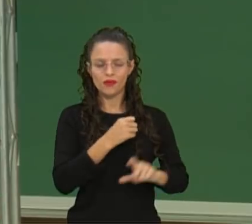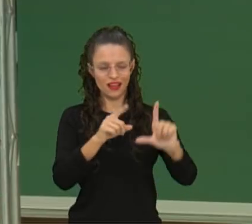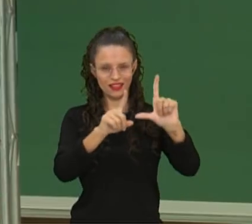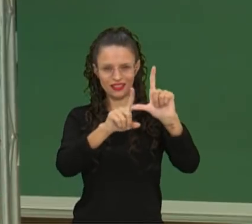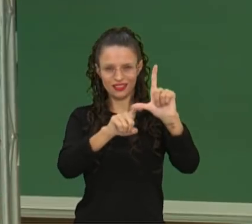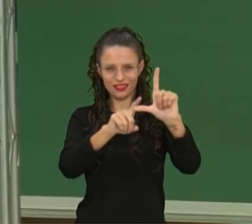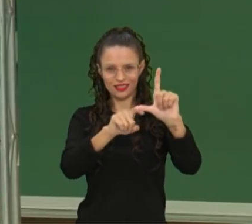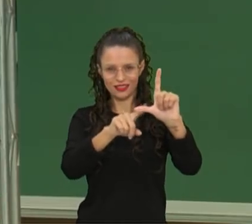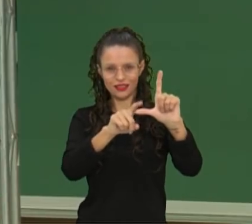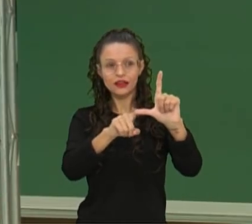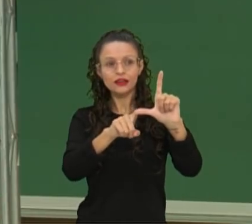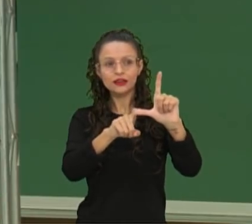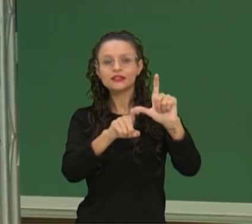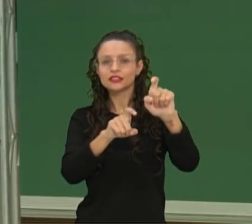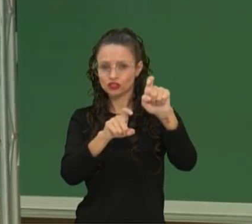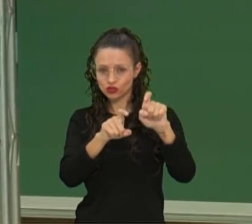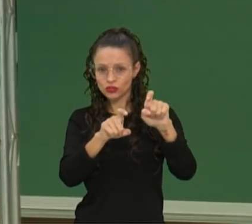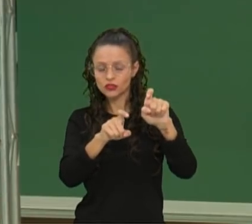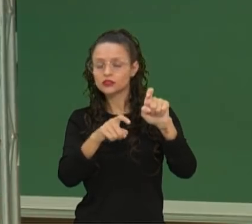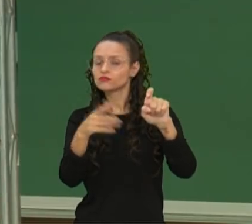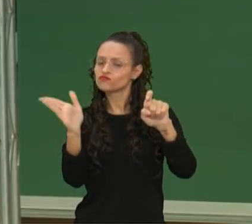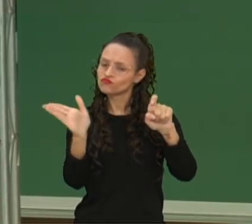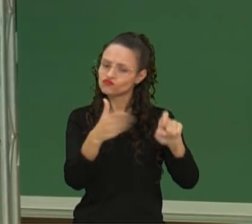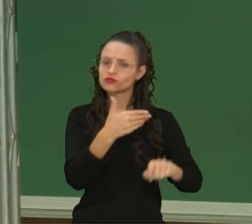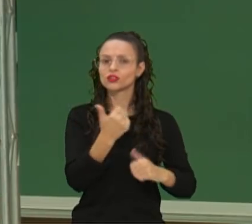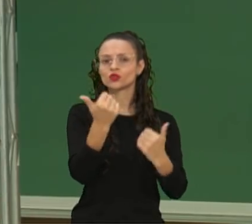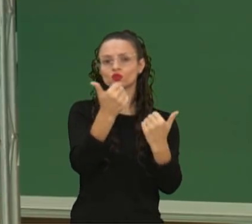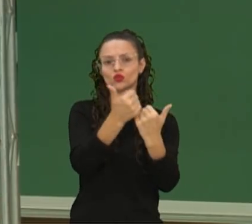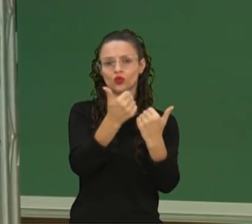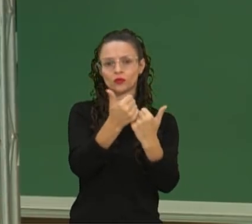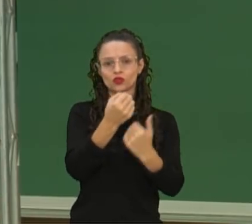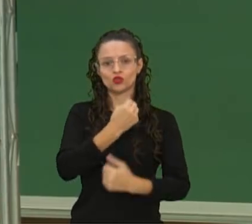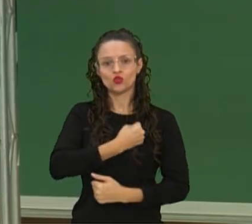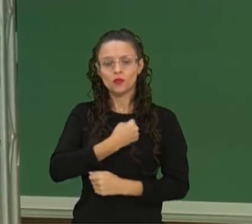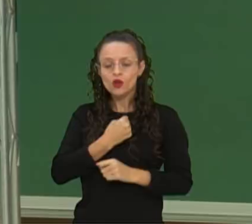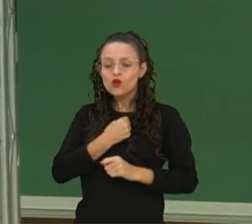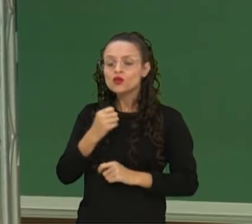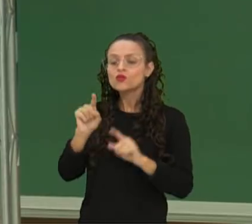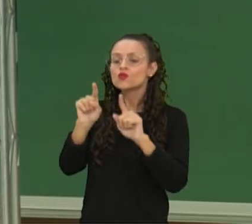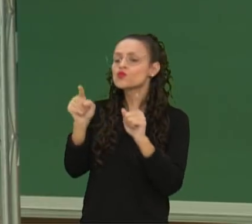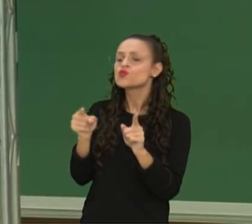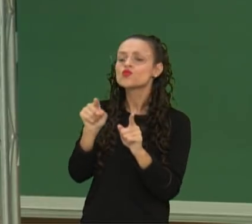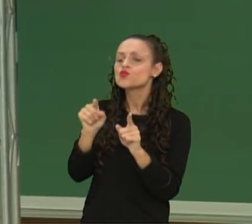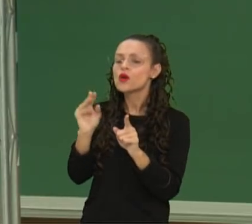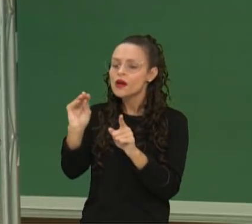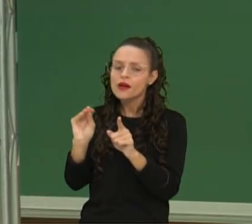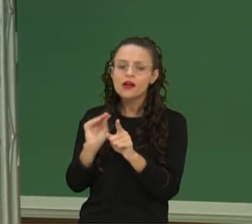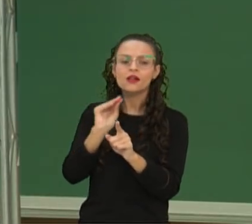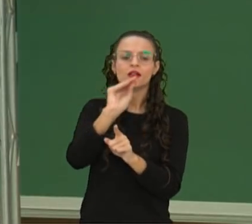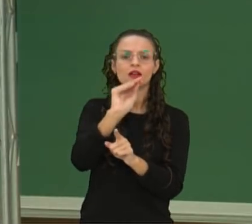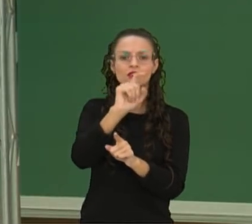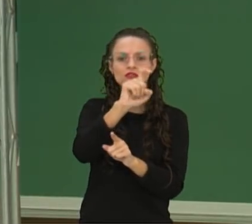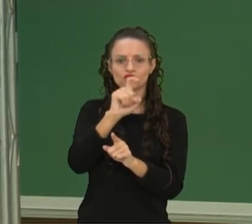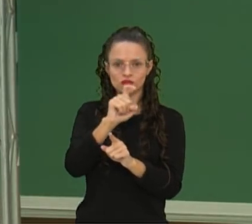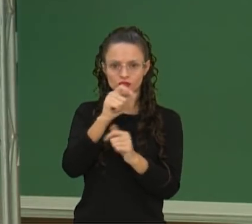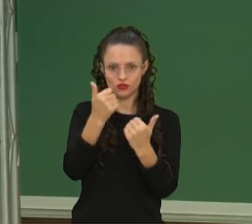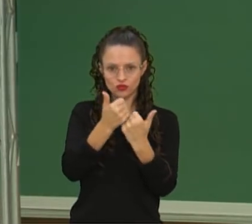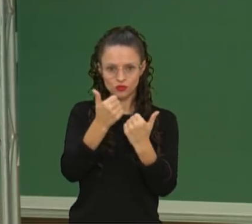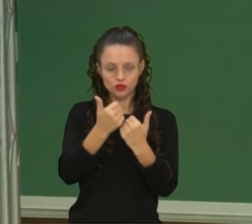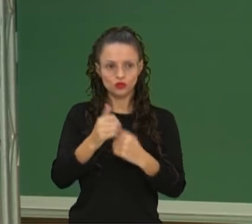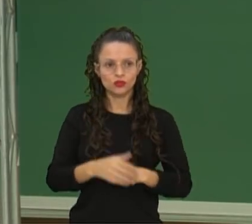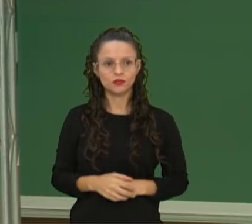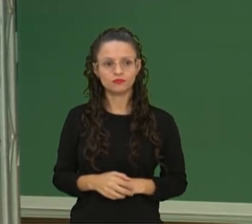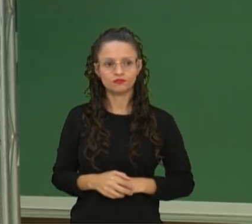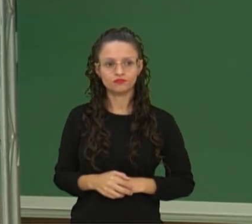que representa a variável, o x, pelo número dado aqui dentro do parênteses, ok? Trocou lá, resolva. 2 vezes 1,